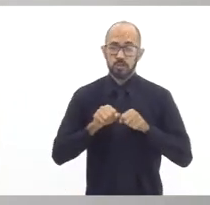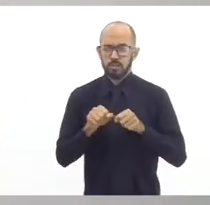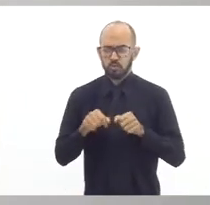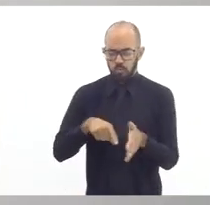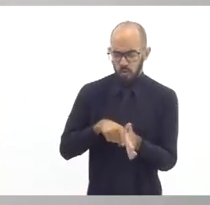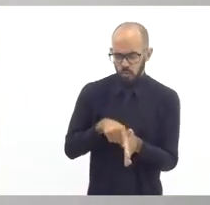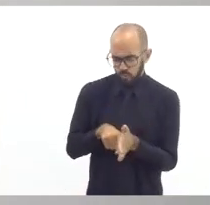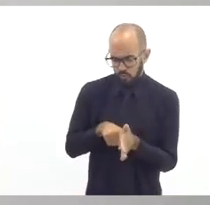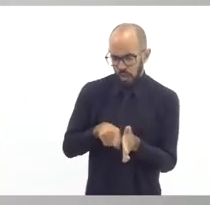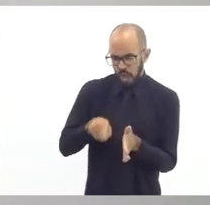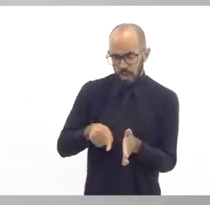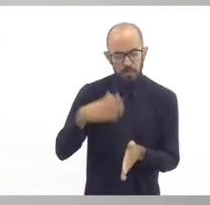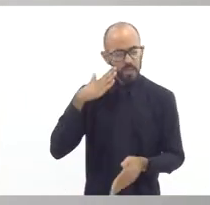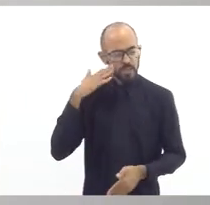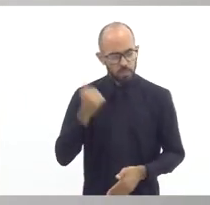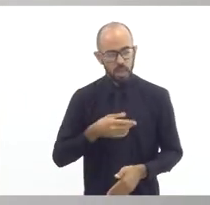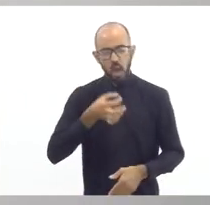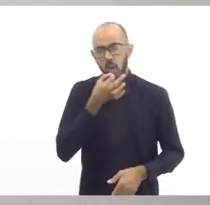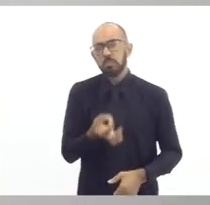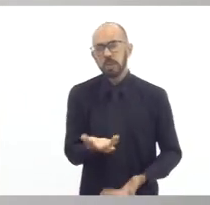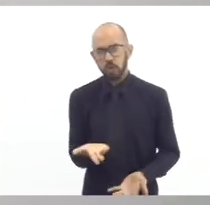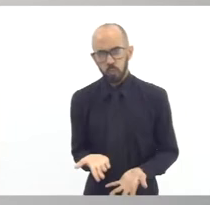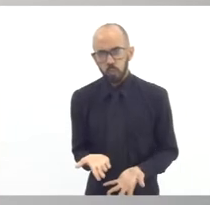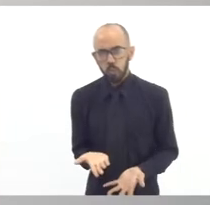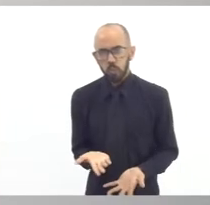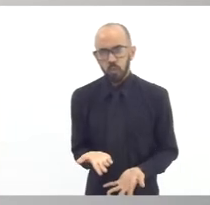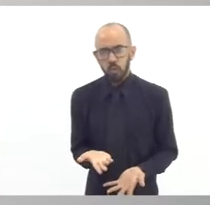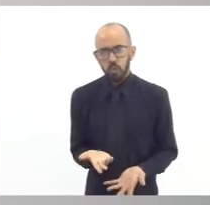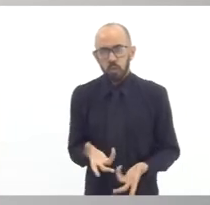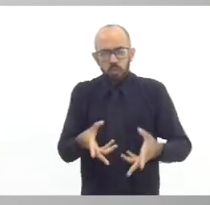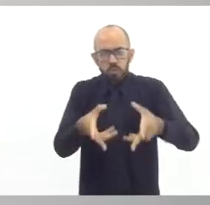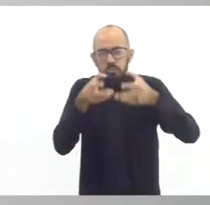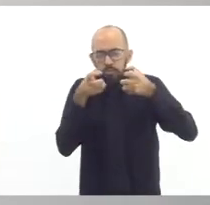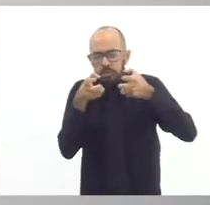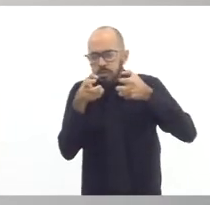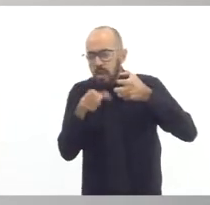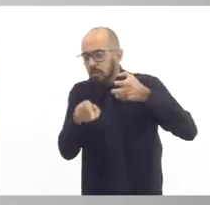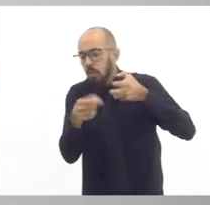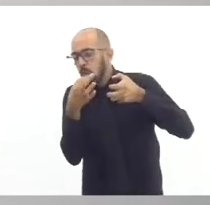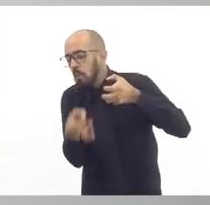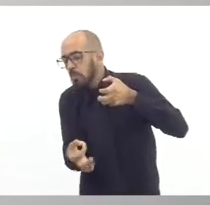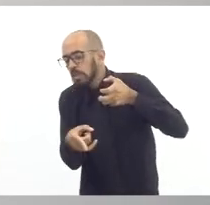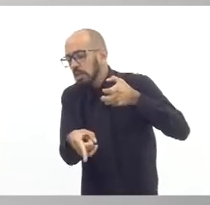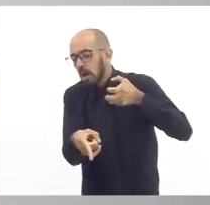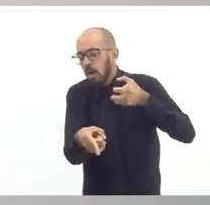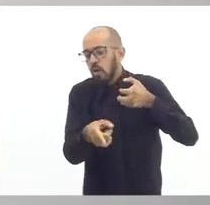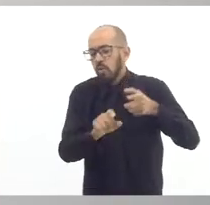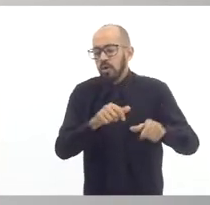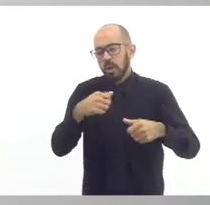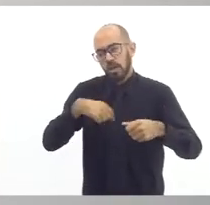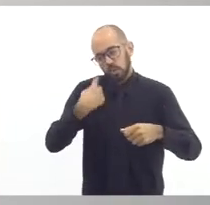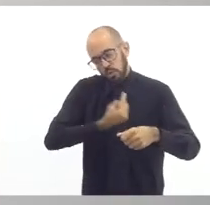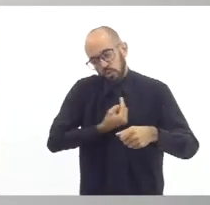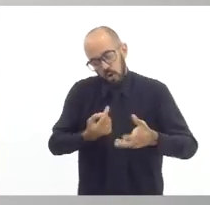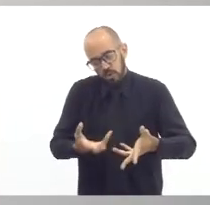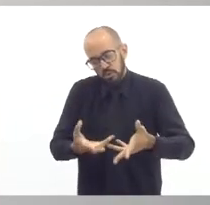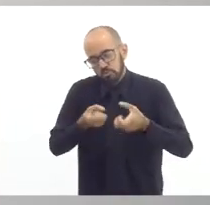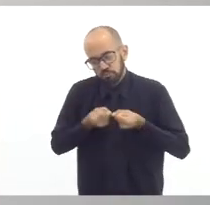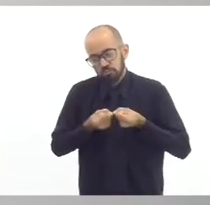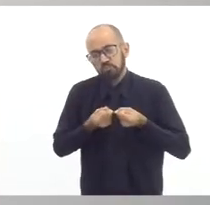é para ouvir. O que é ouvido, como que a gente considera. Quer